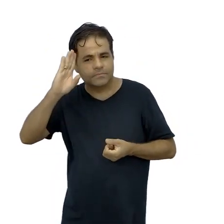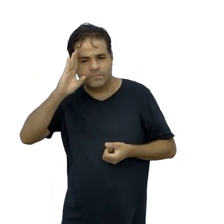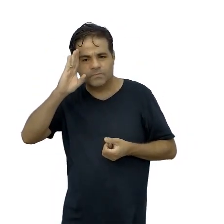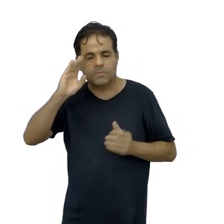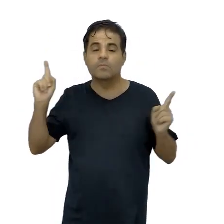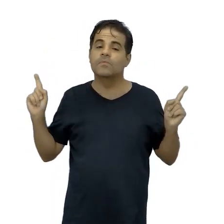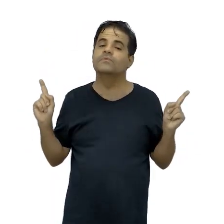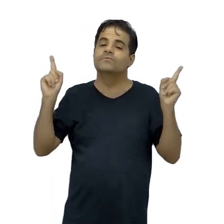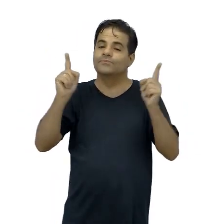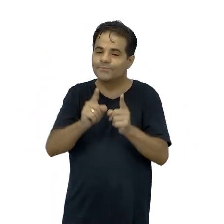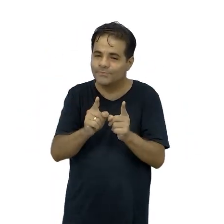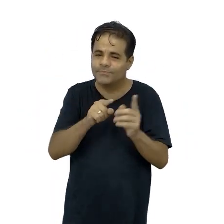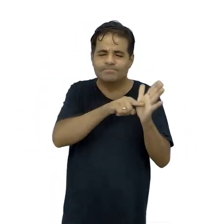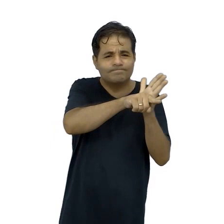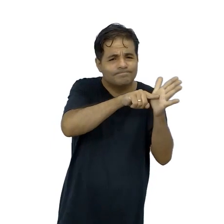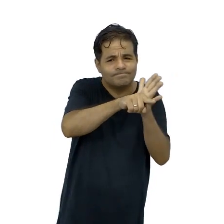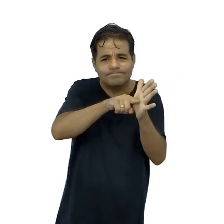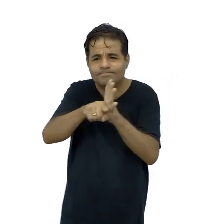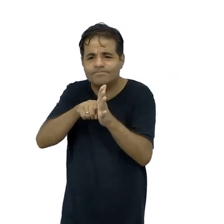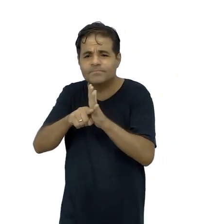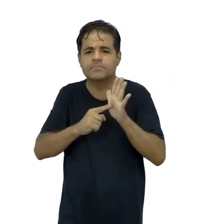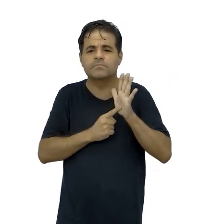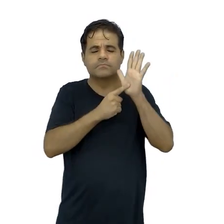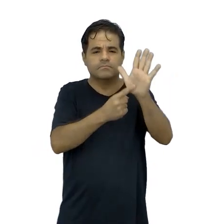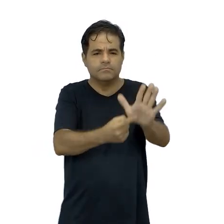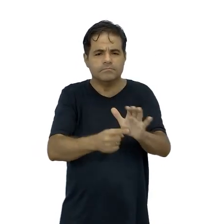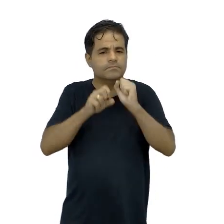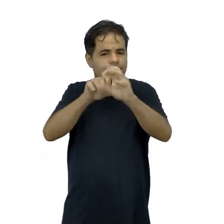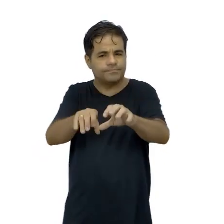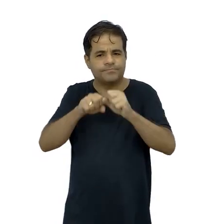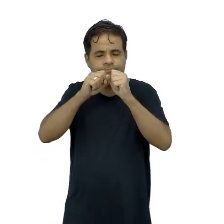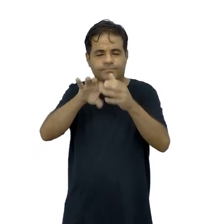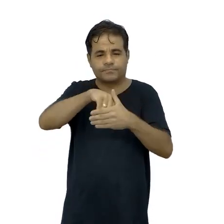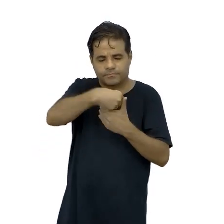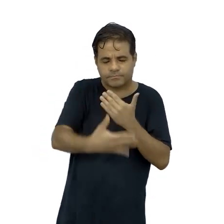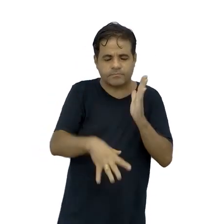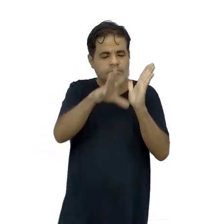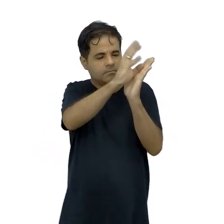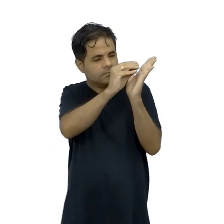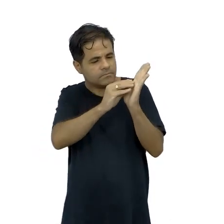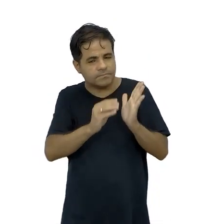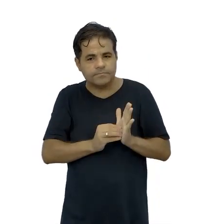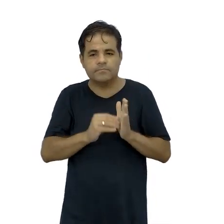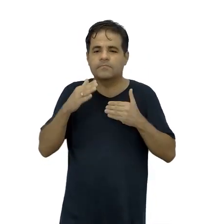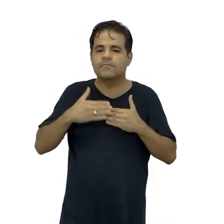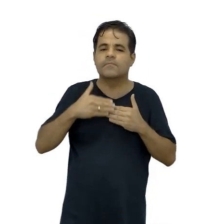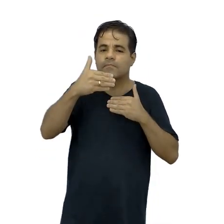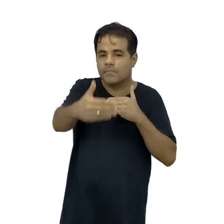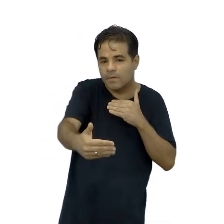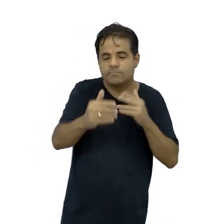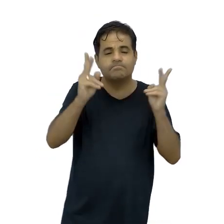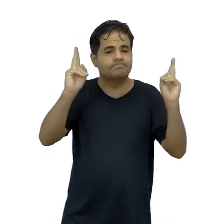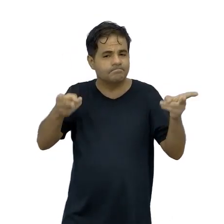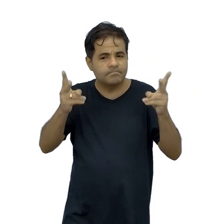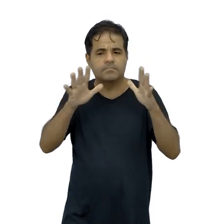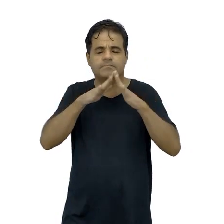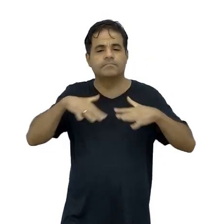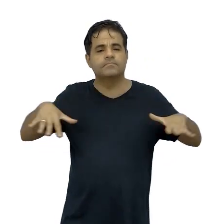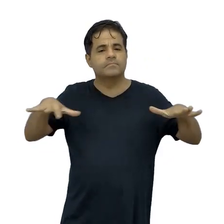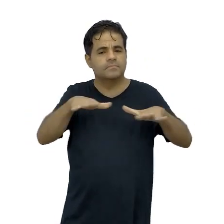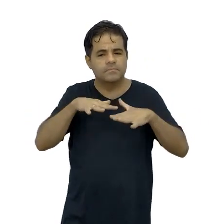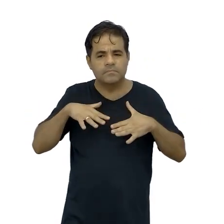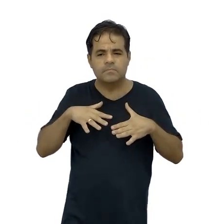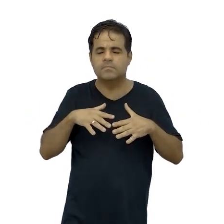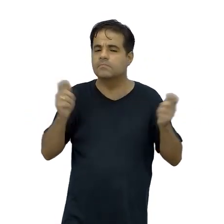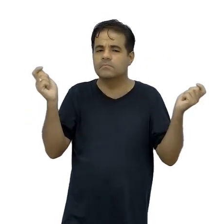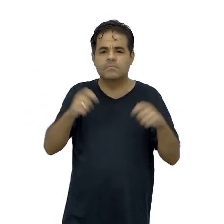curtos. Pesquisas indicam que ensinar o mesmo conteúdo em menos tempo, sem que haja as devidas